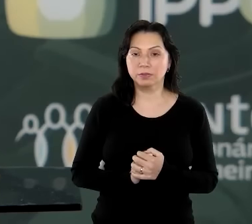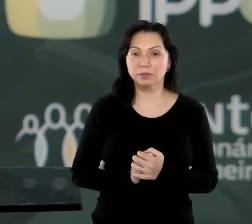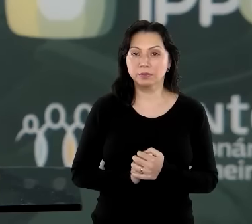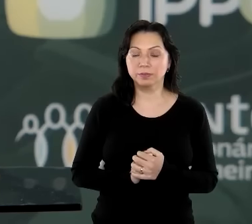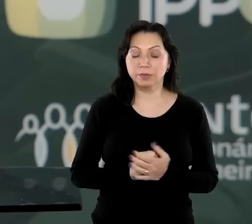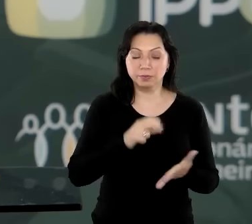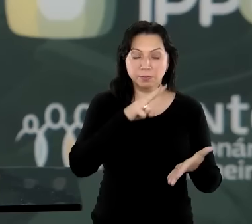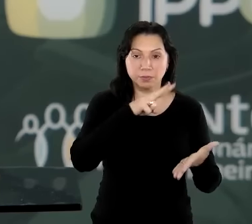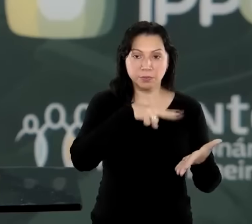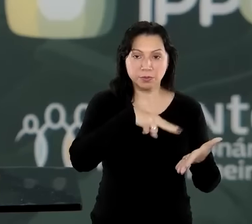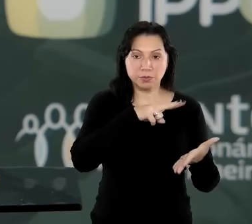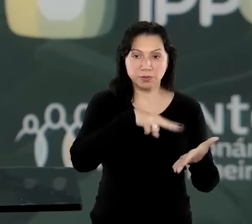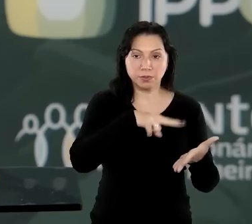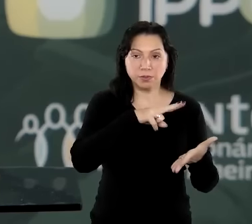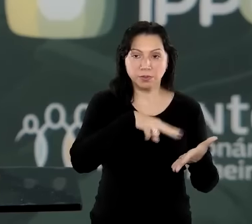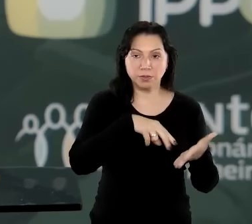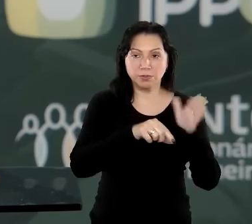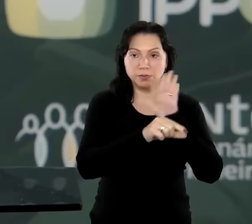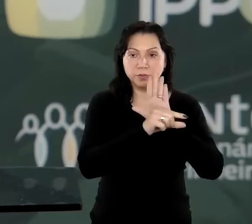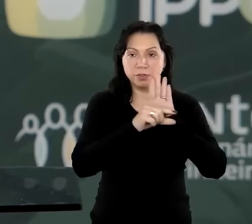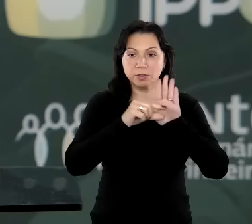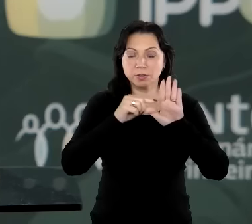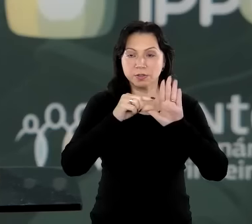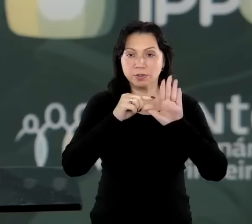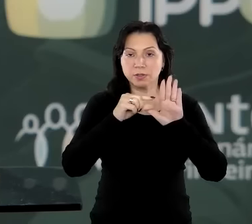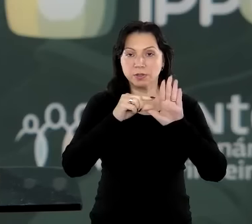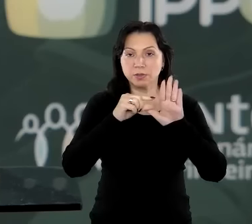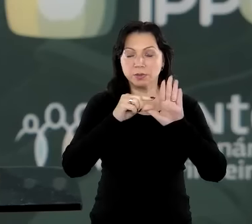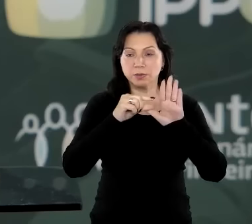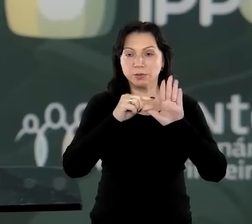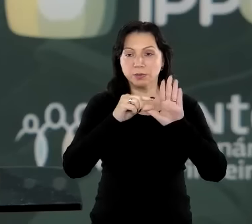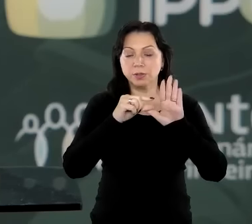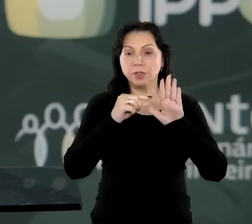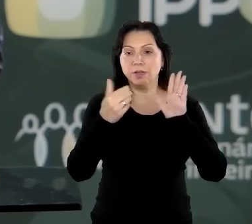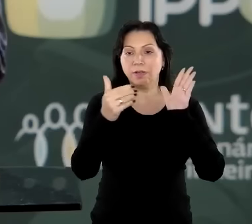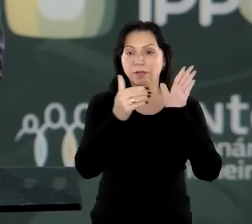E faremos a leitura até o verso 22.